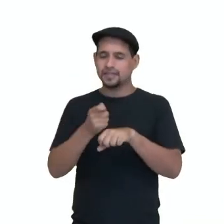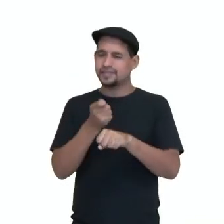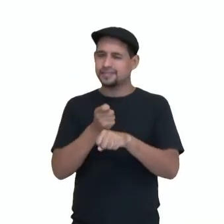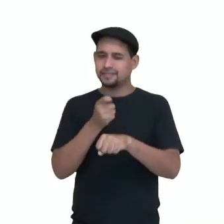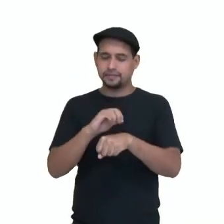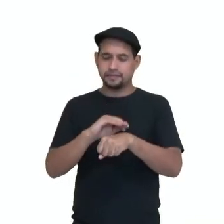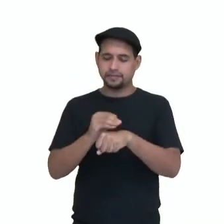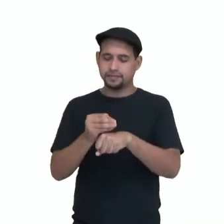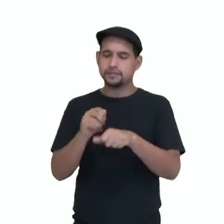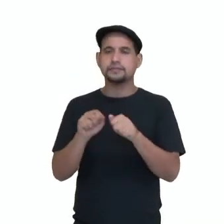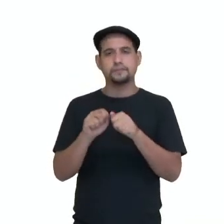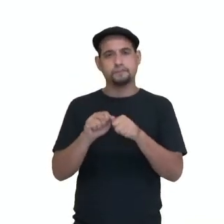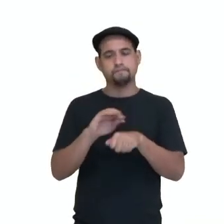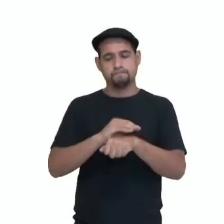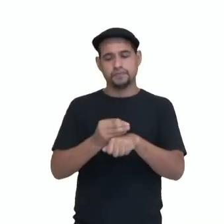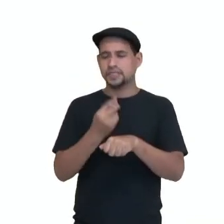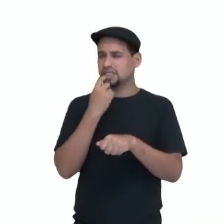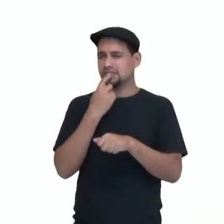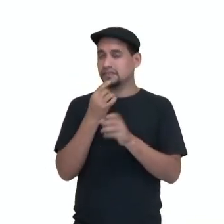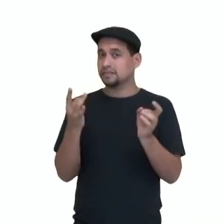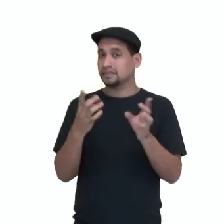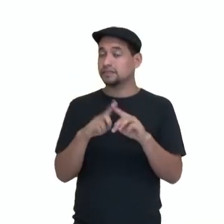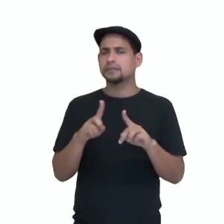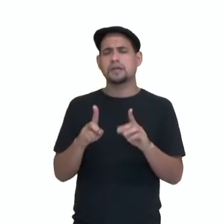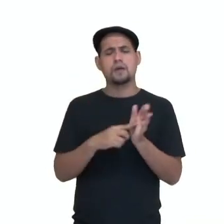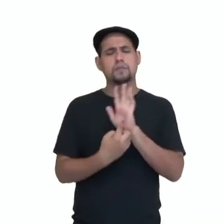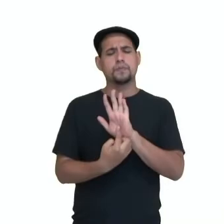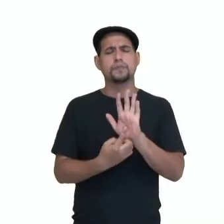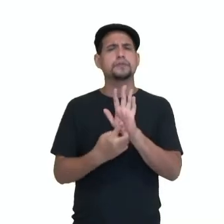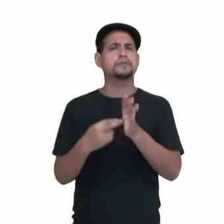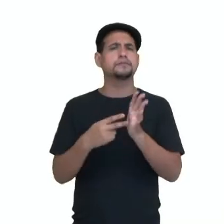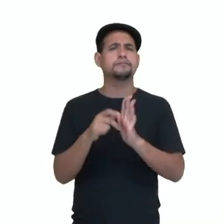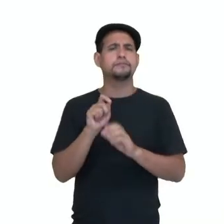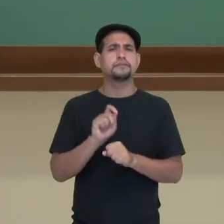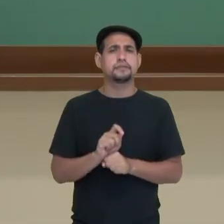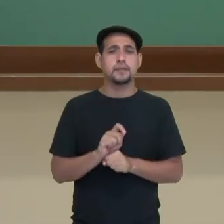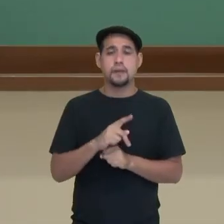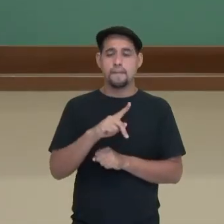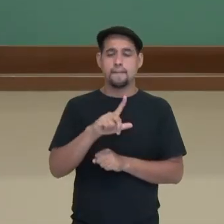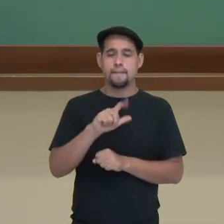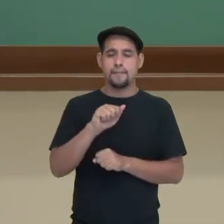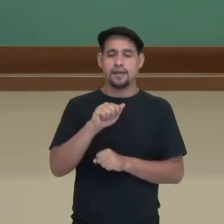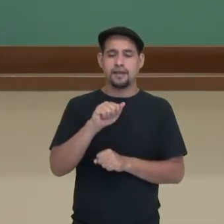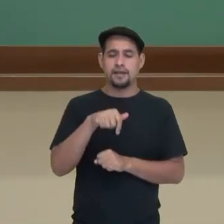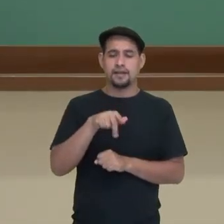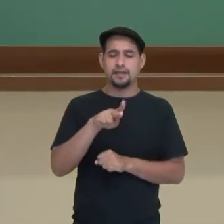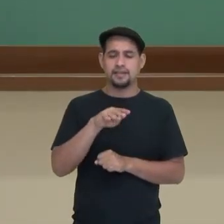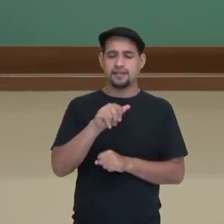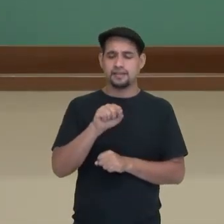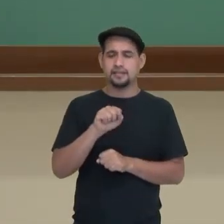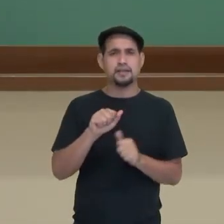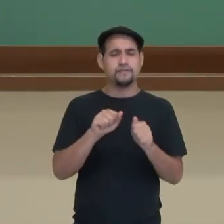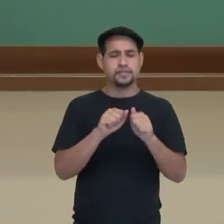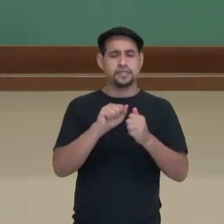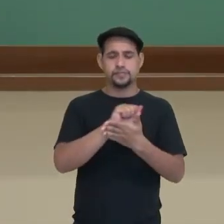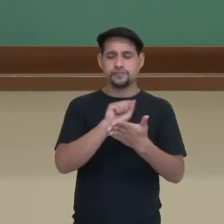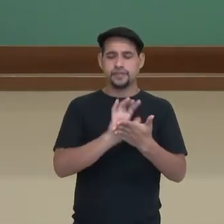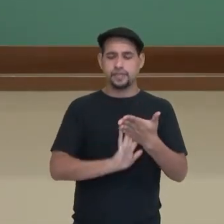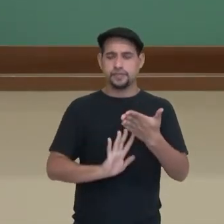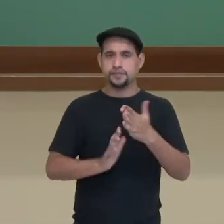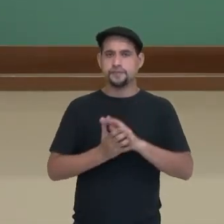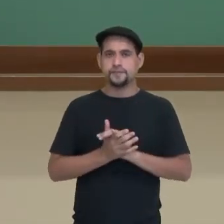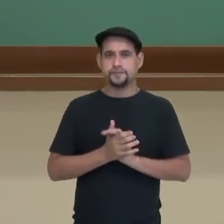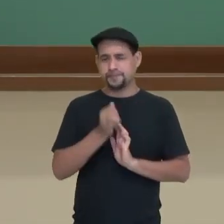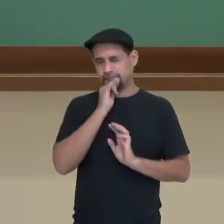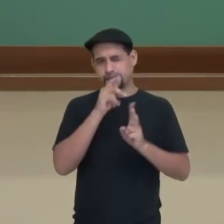reações para fazer a coagulação sanguínea, mas quem sinaliza são as plaquetas. Vamos para uma atividade.